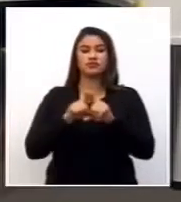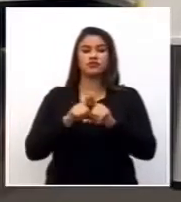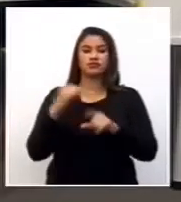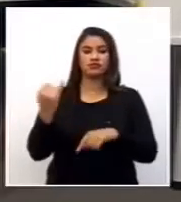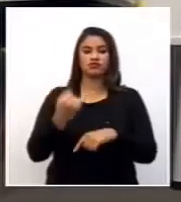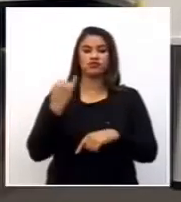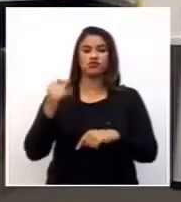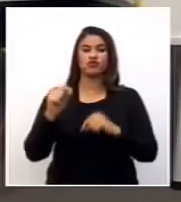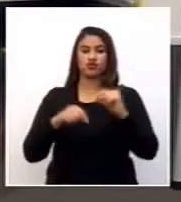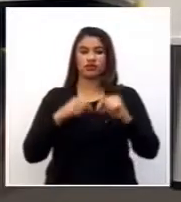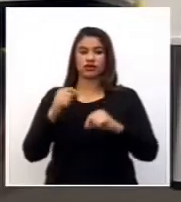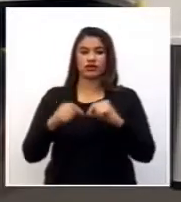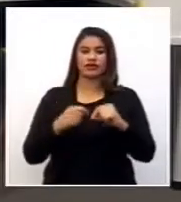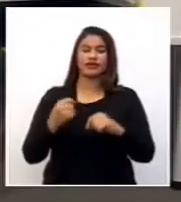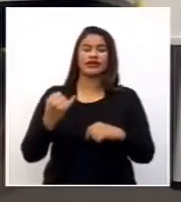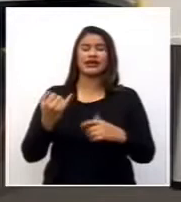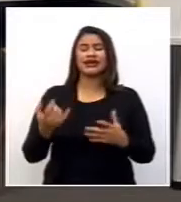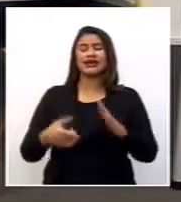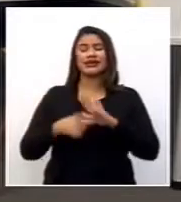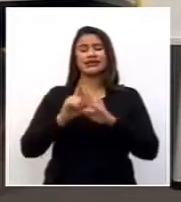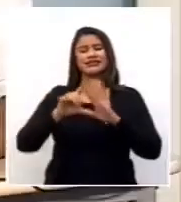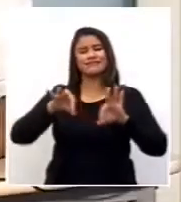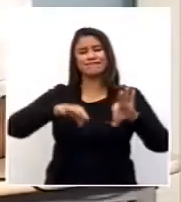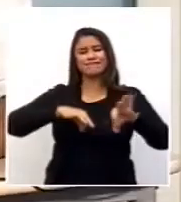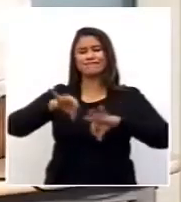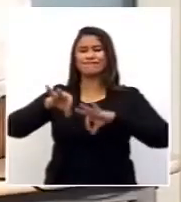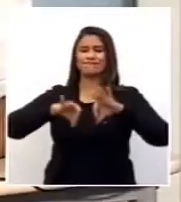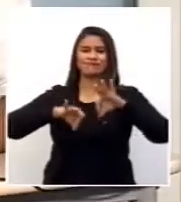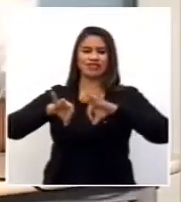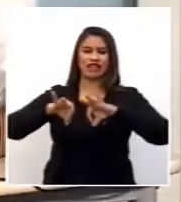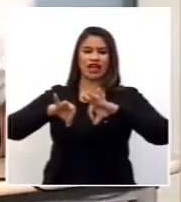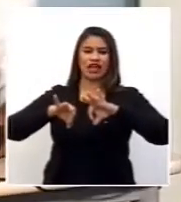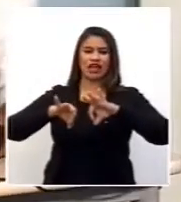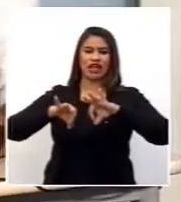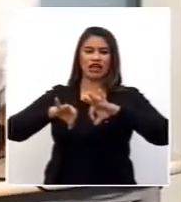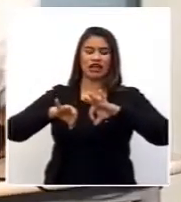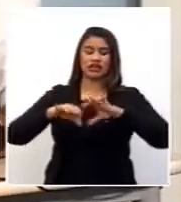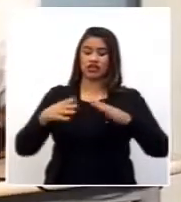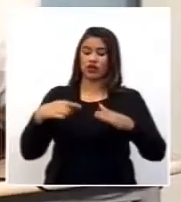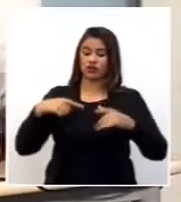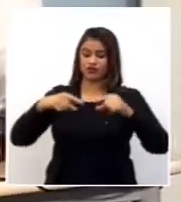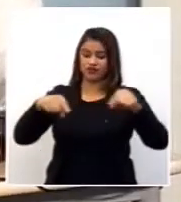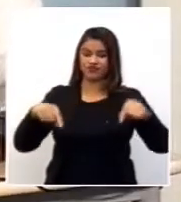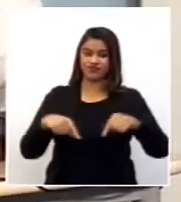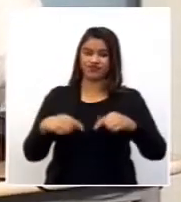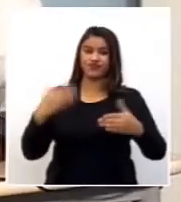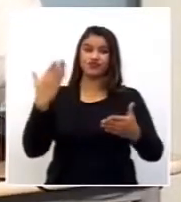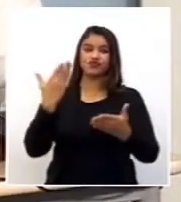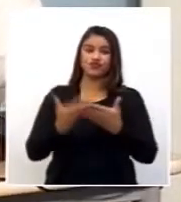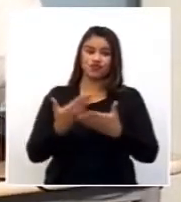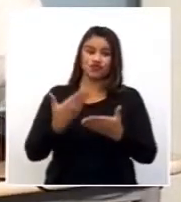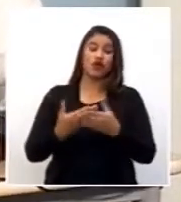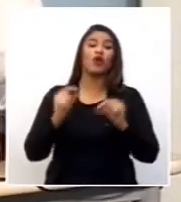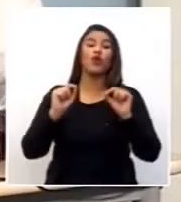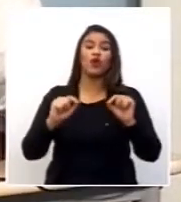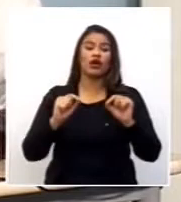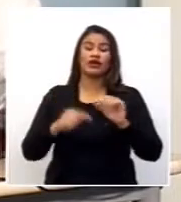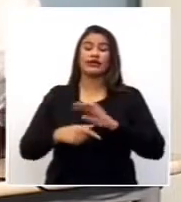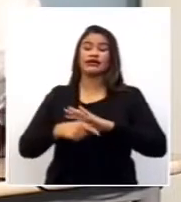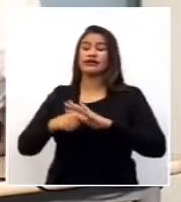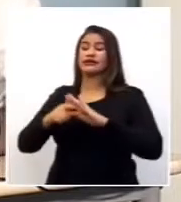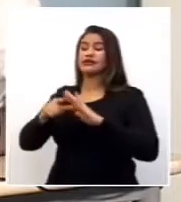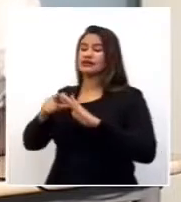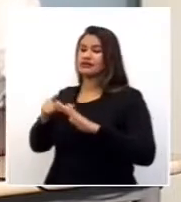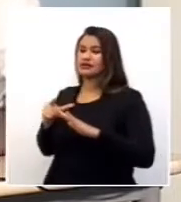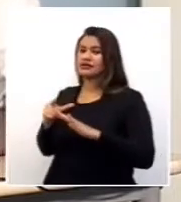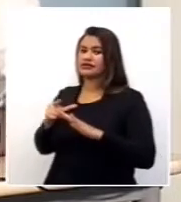importância do planejamento dessa aula. Então, antes da gente entrar em sala de aula, é importante que você leve em conta, poxa, qual